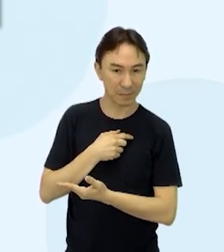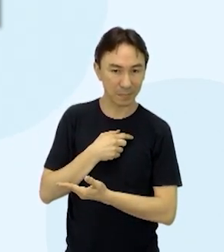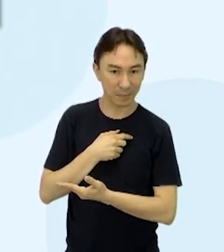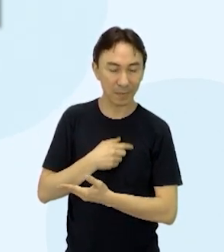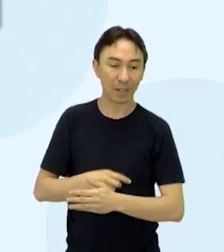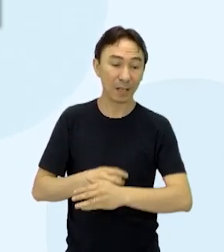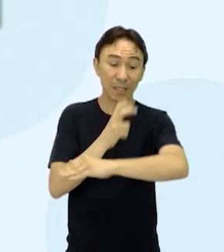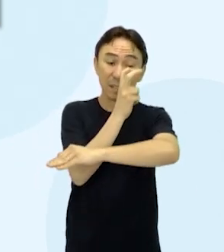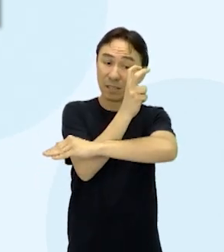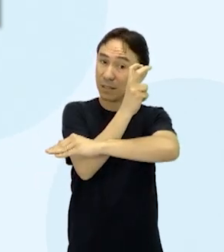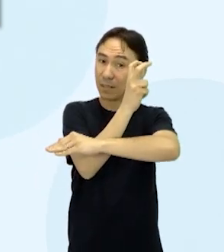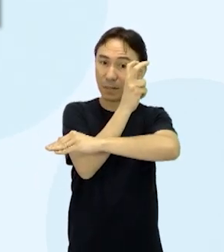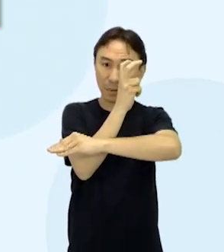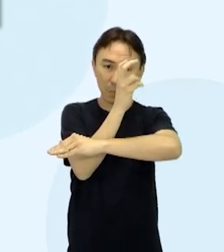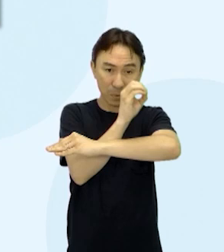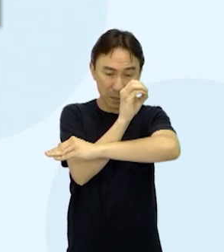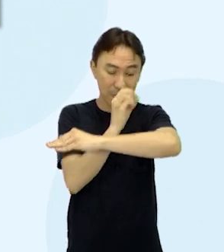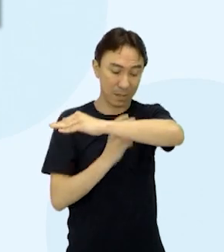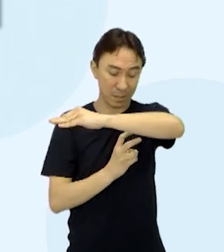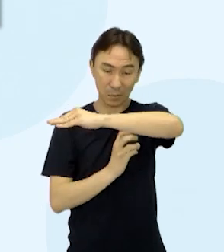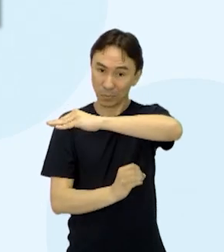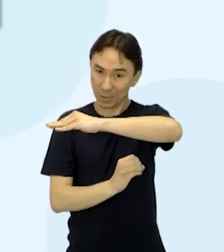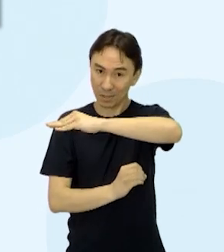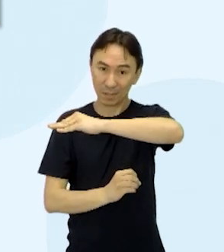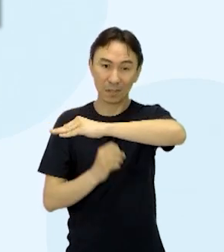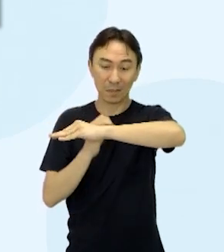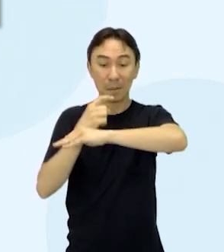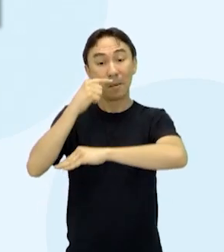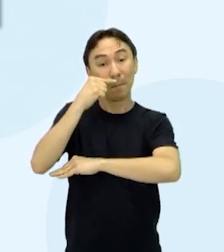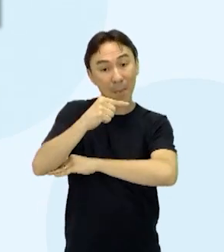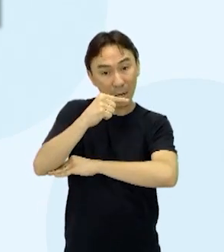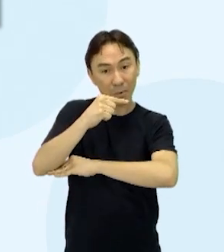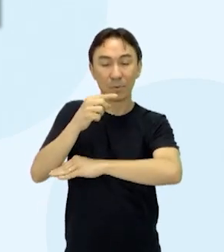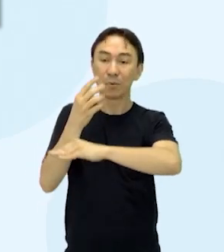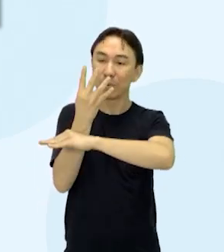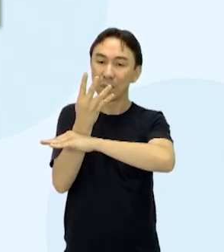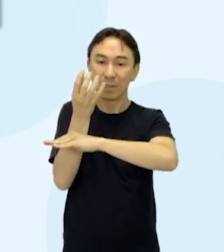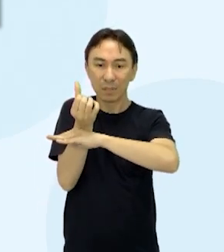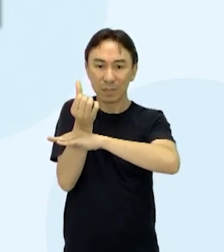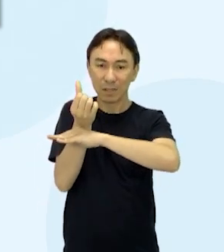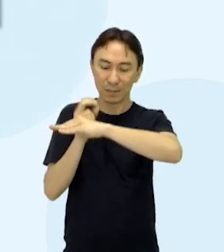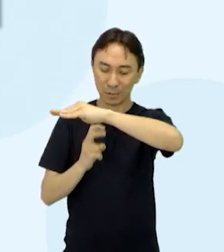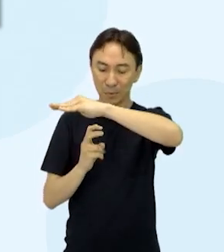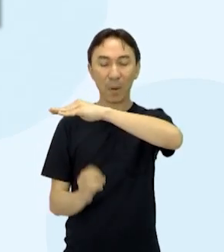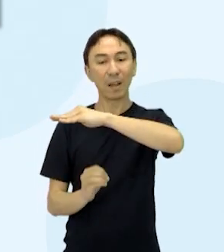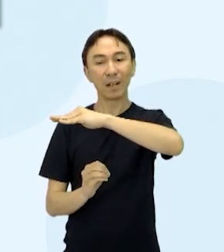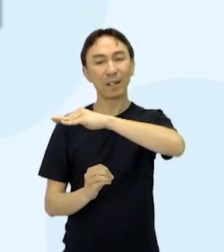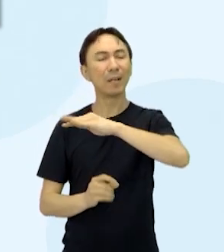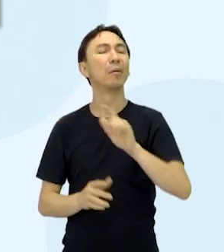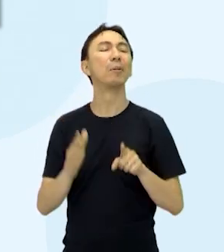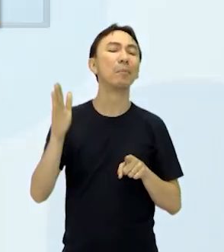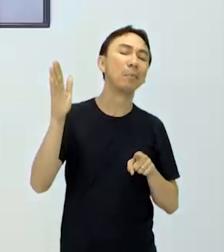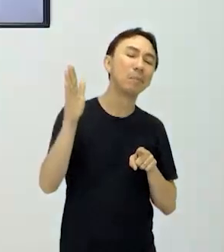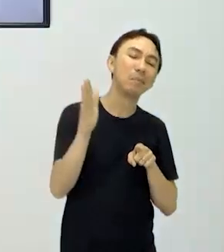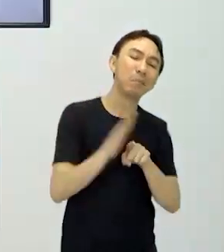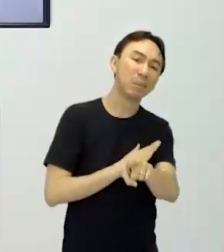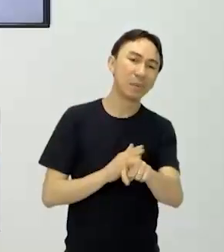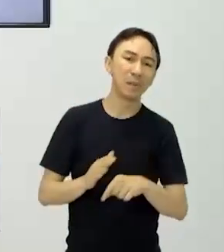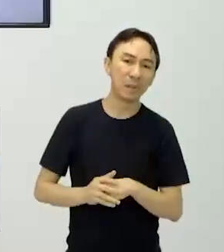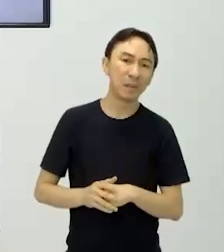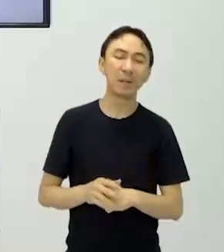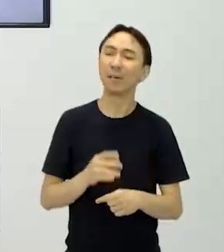menos 46,50. E a minha pergunta, antes de saber a resposta para você, é o seguinte: por que eu